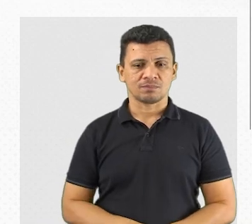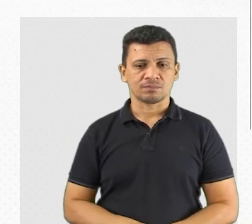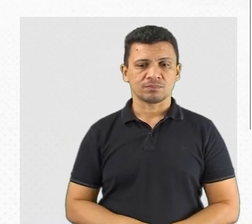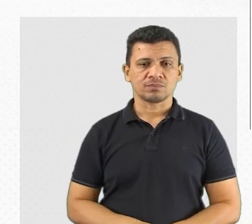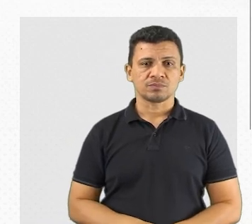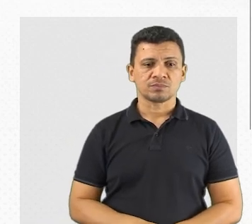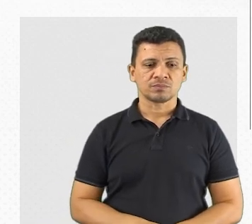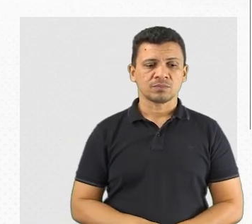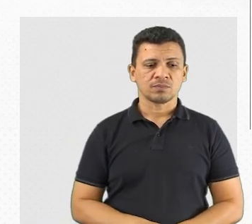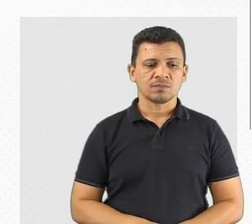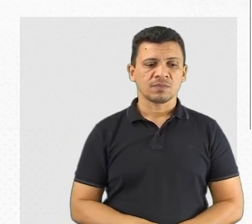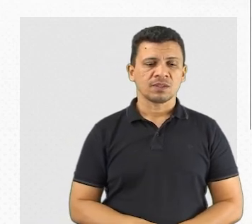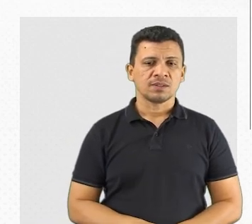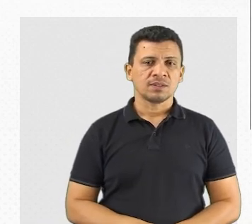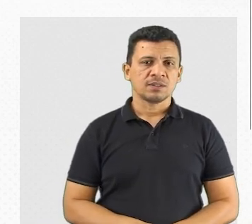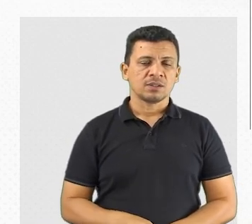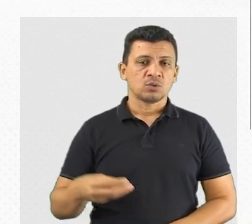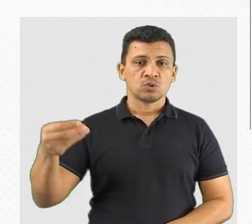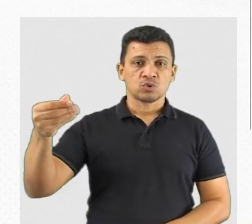de um